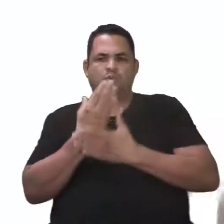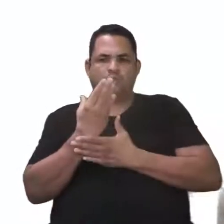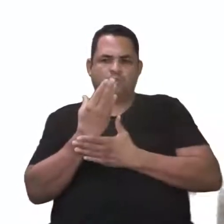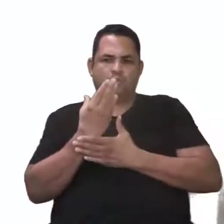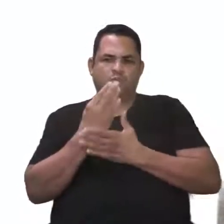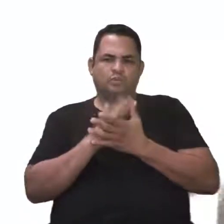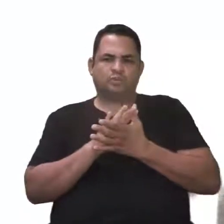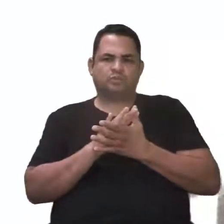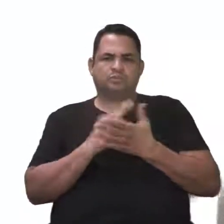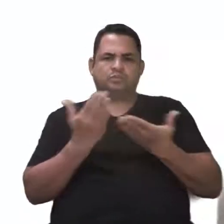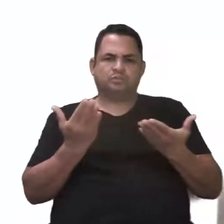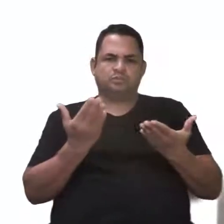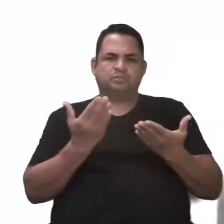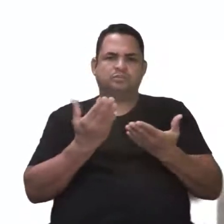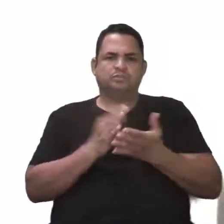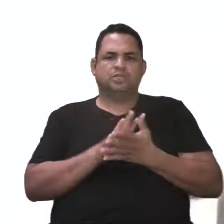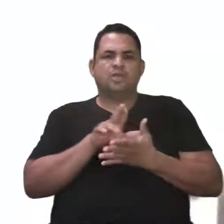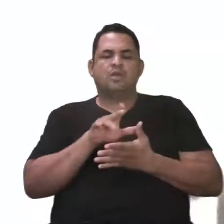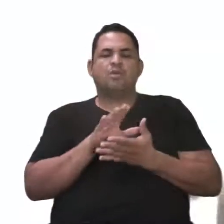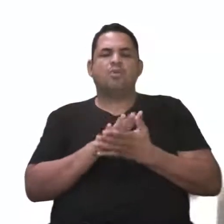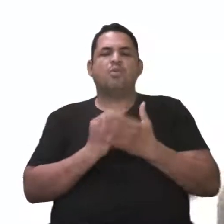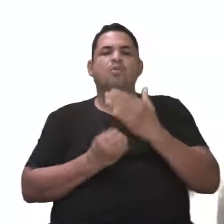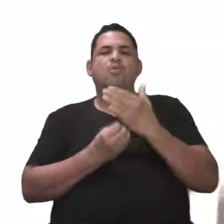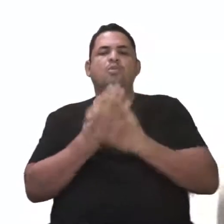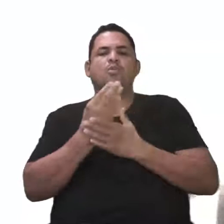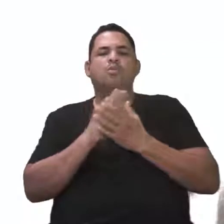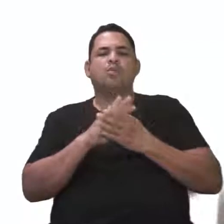unicamente a uma mesma origem